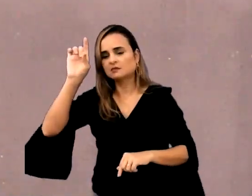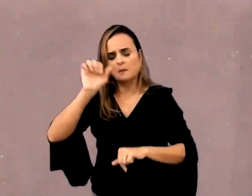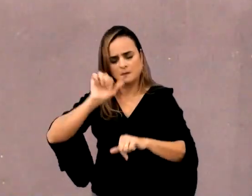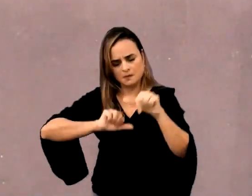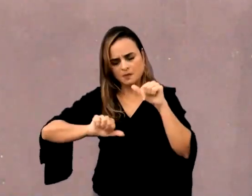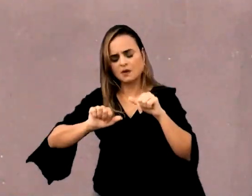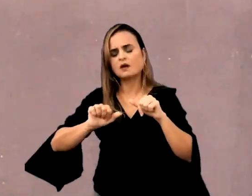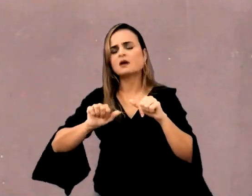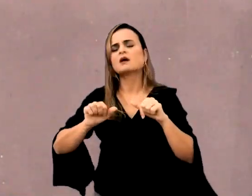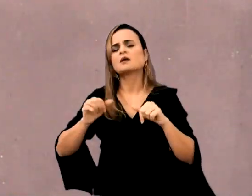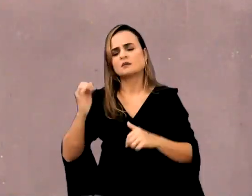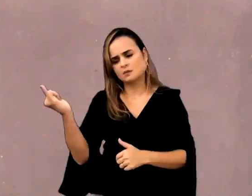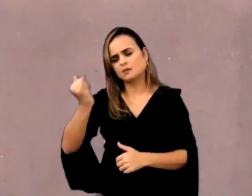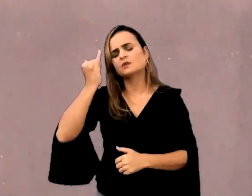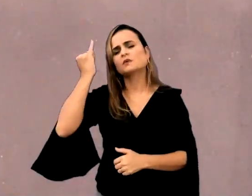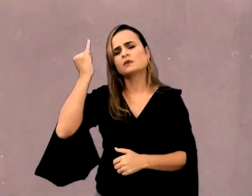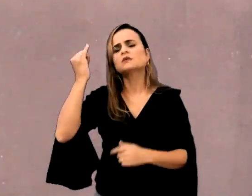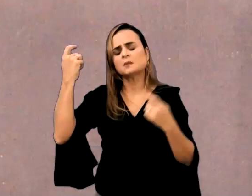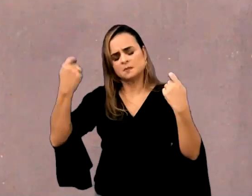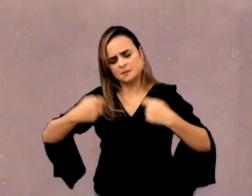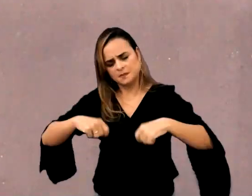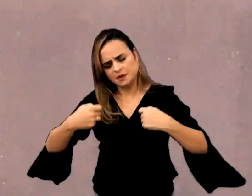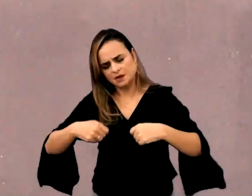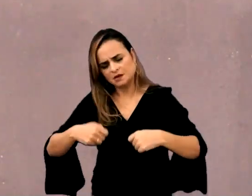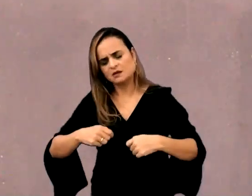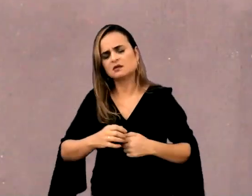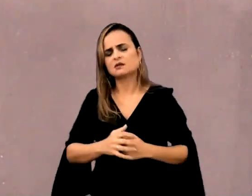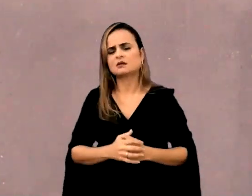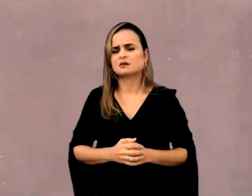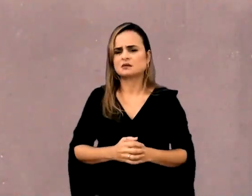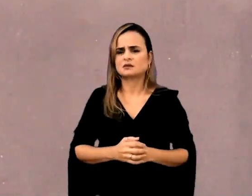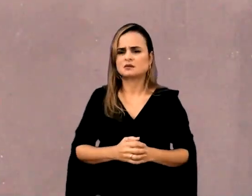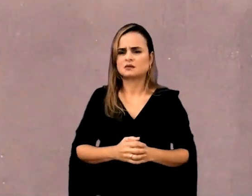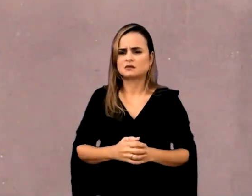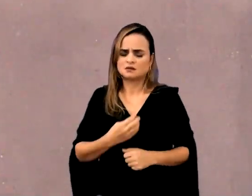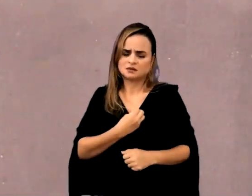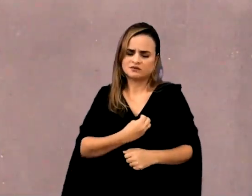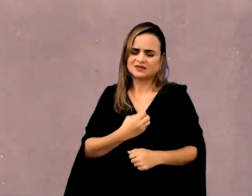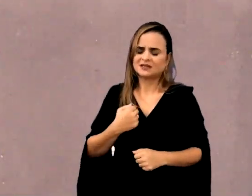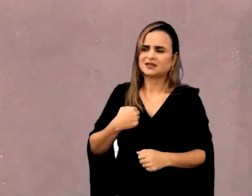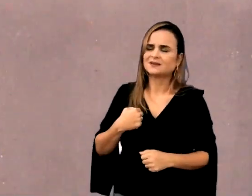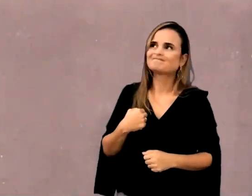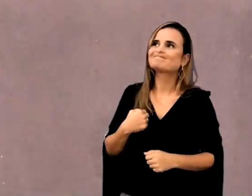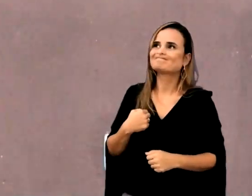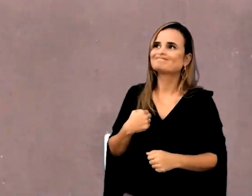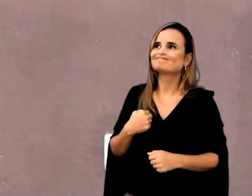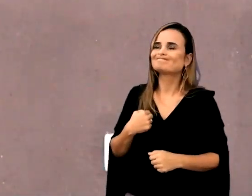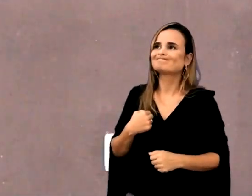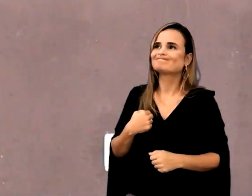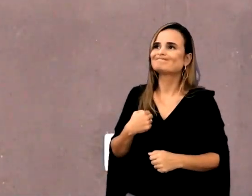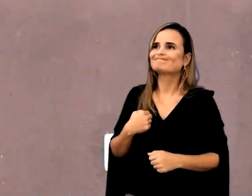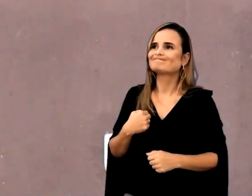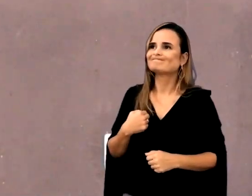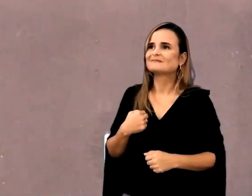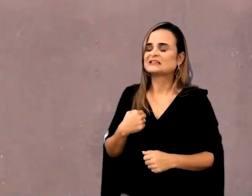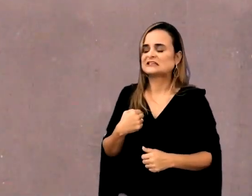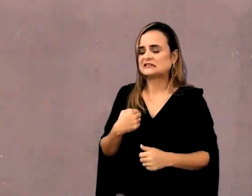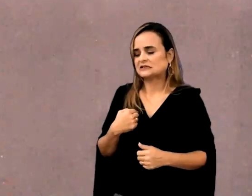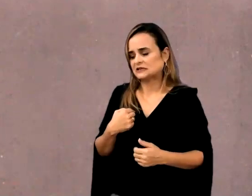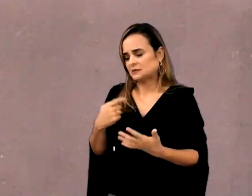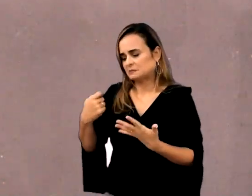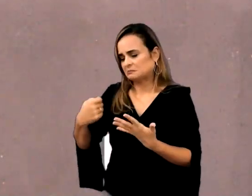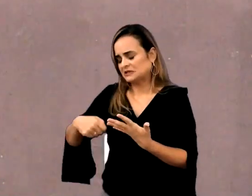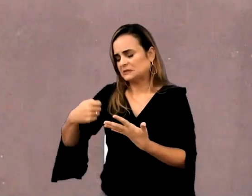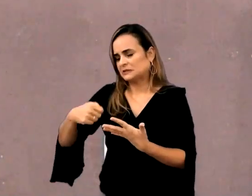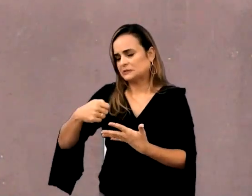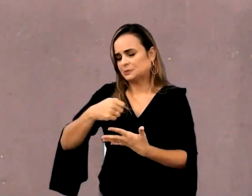vida é necessário. Se você achar que a sua necessidade, a sua vida, é só esse momento que você está aqui na